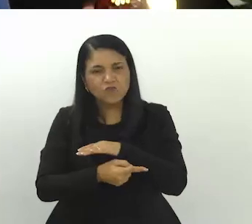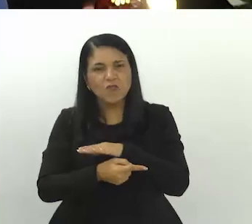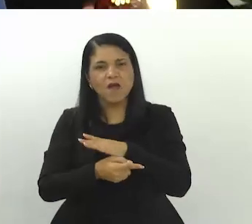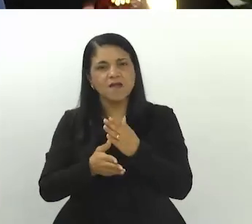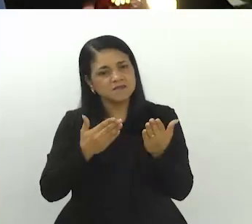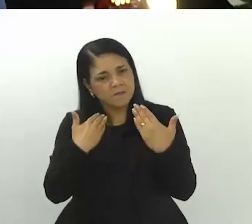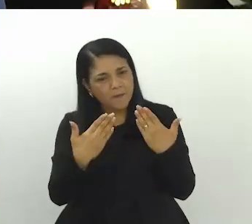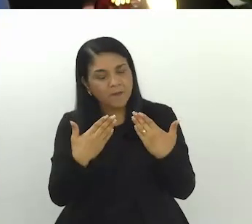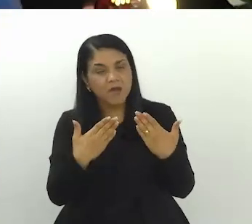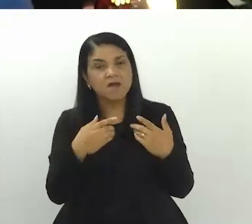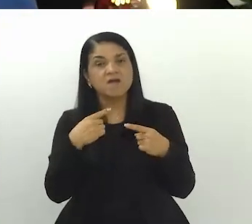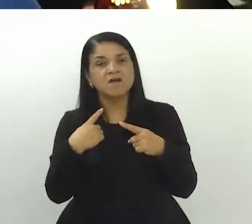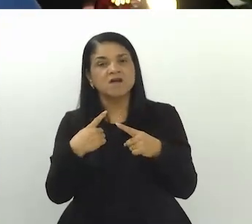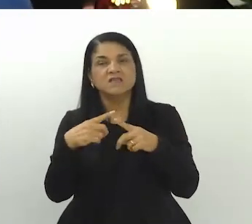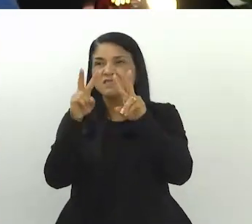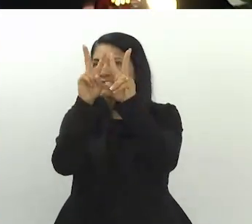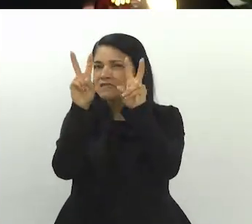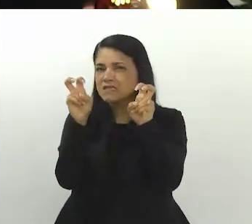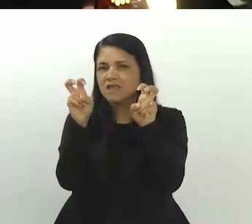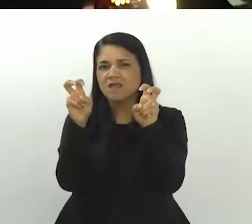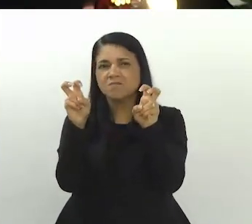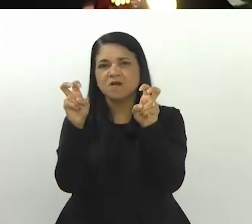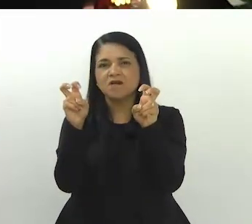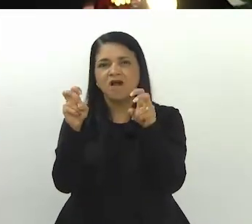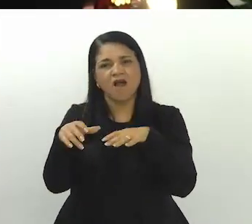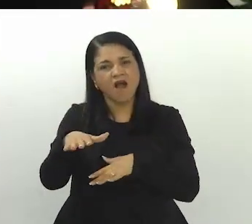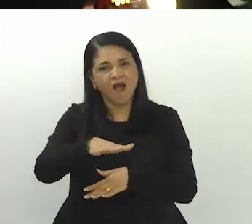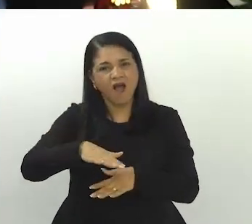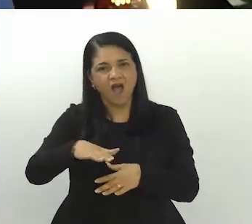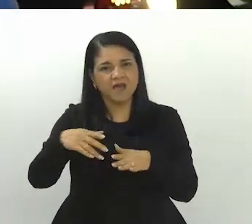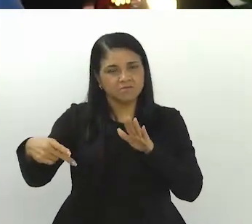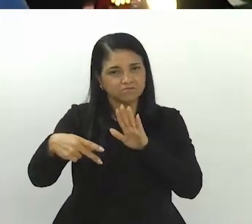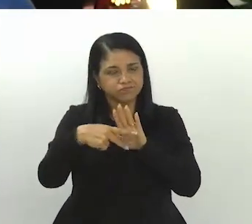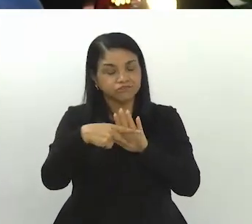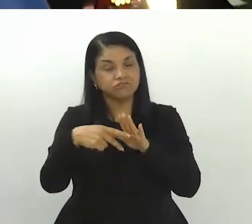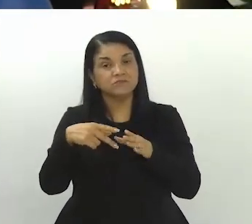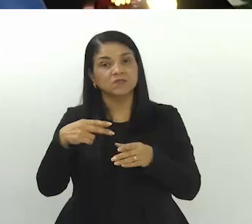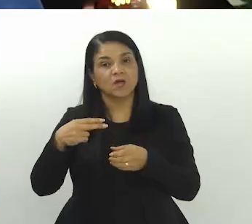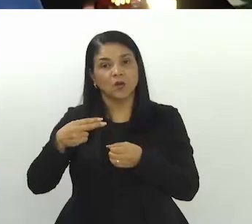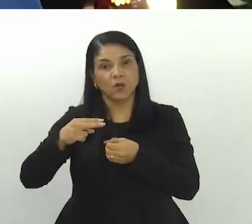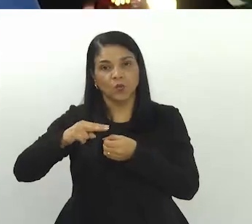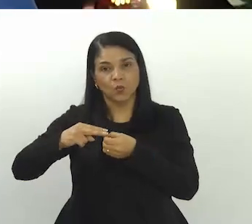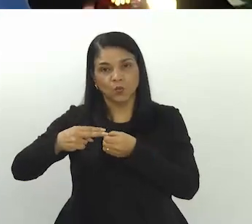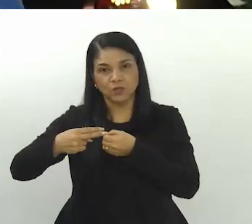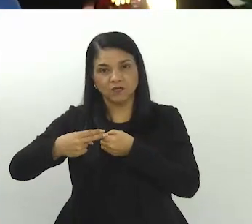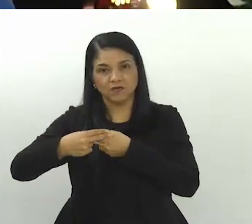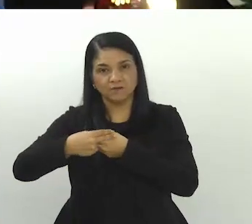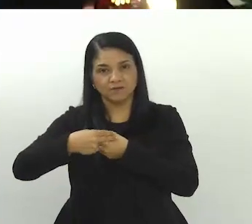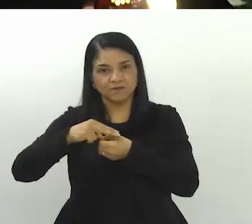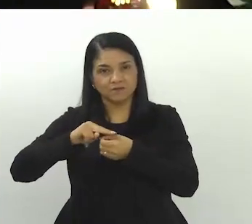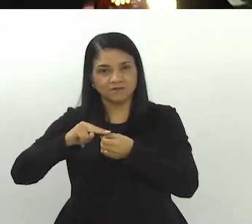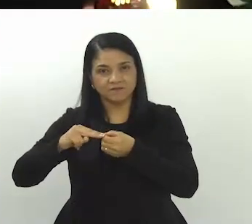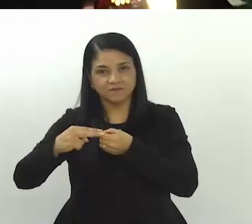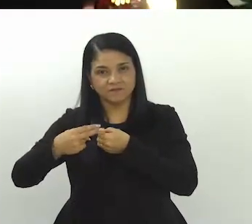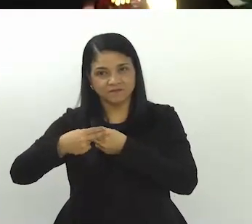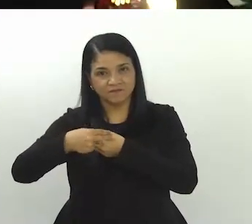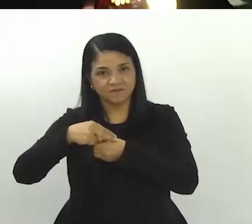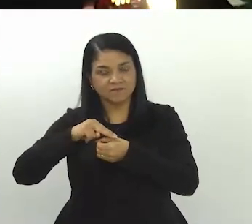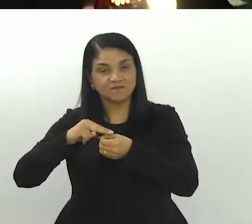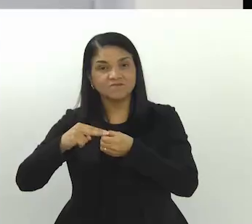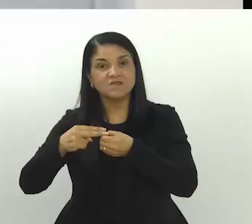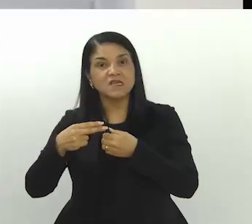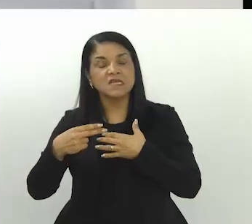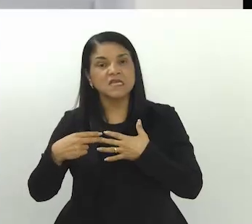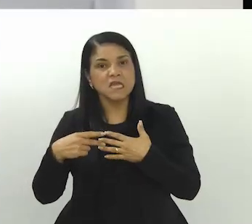aprofundar isso com o senhor, porque trata desse tema que é da sua área, na Unicamp, porque essas táticas